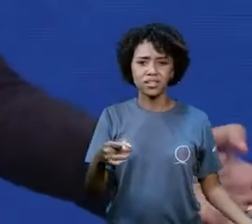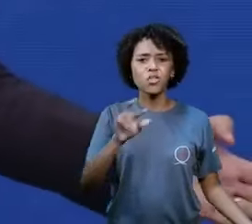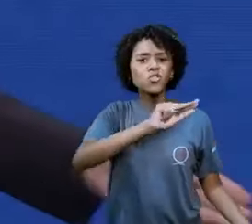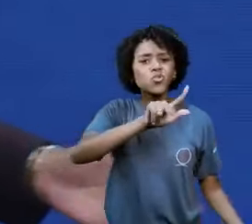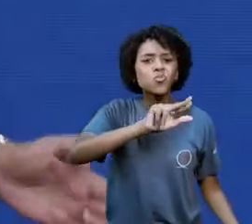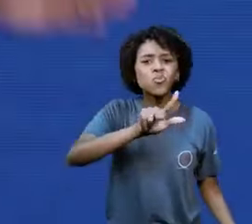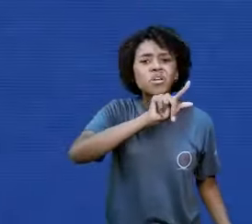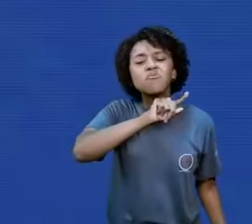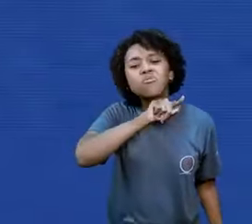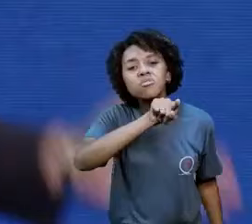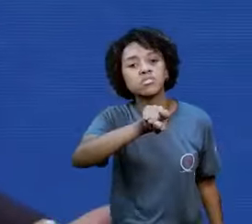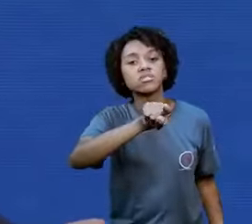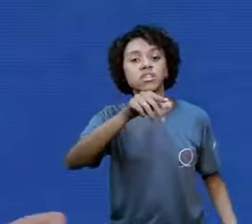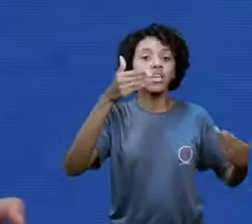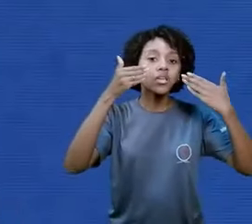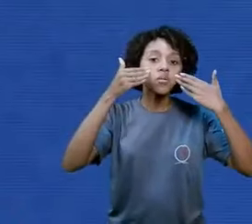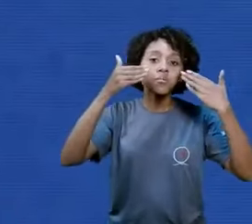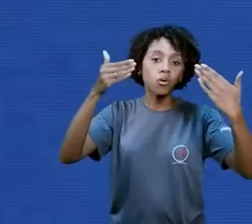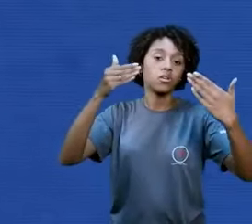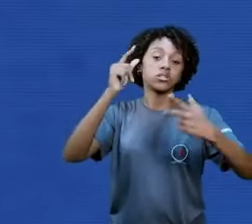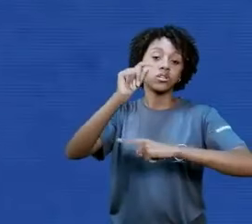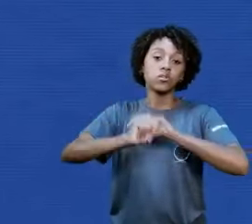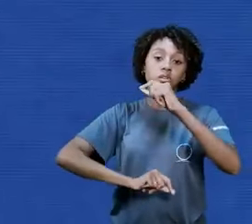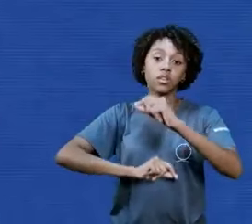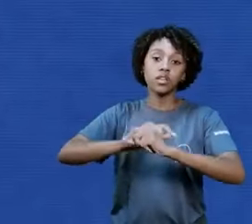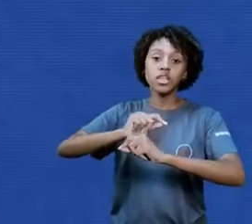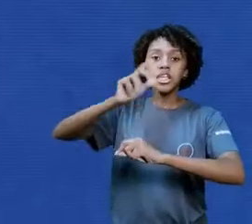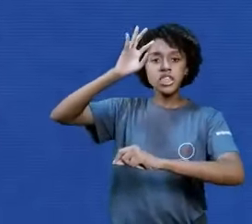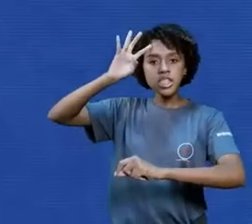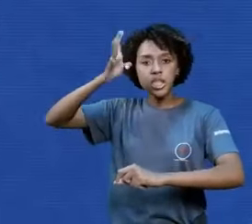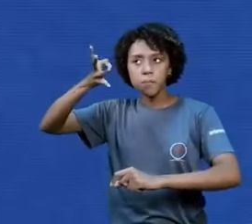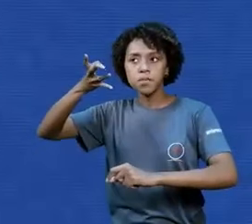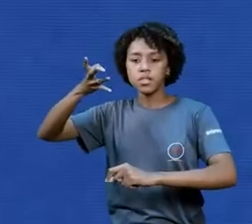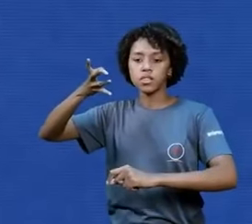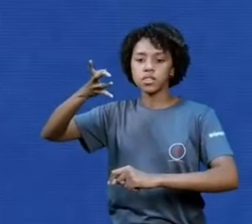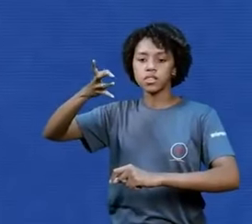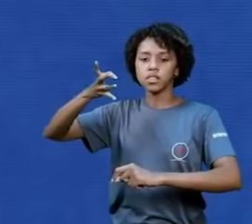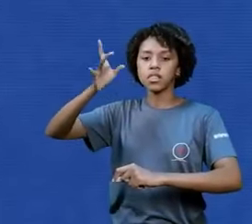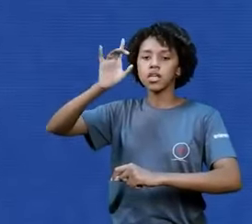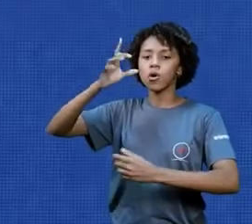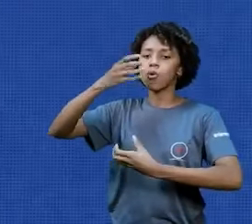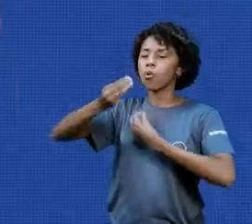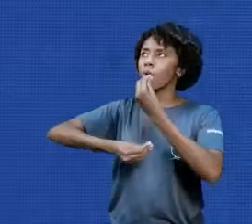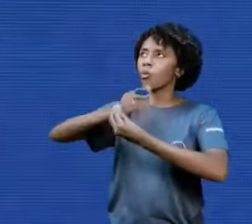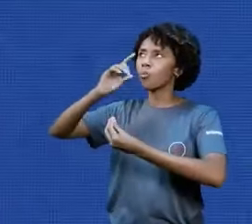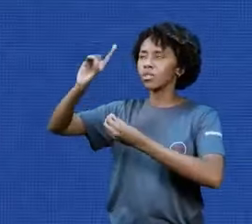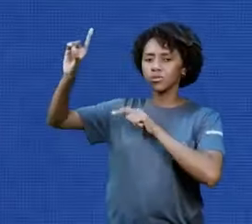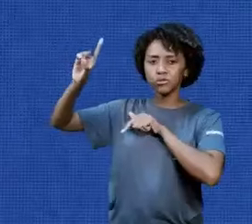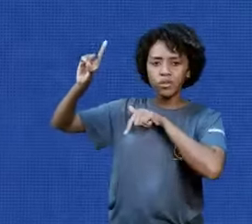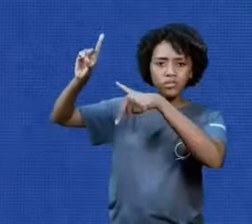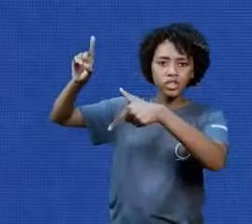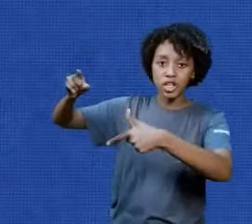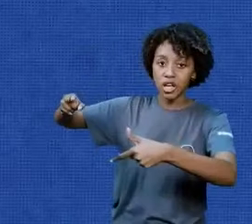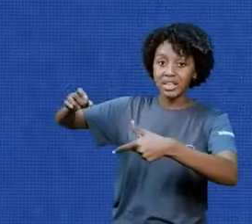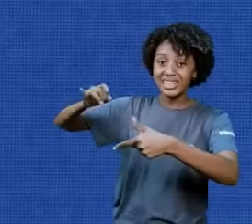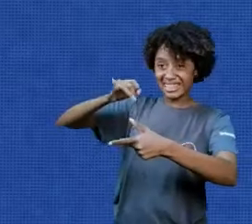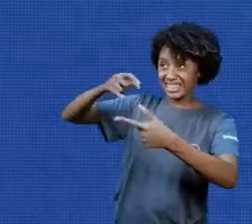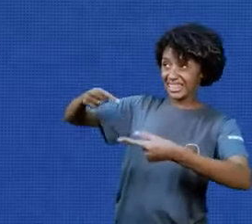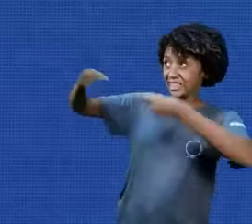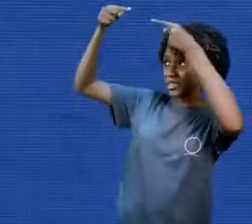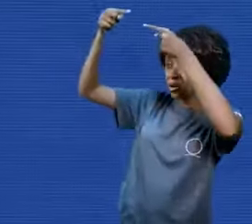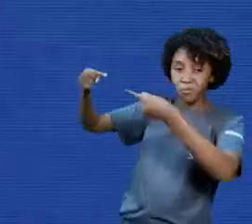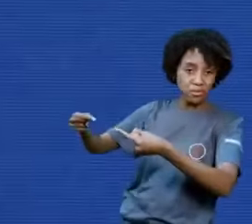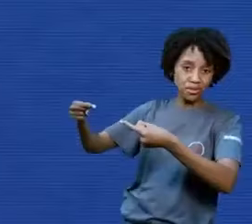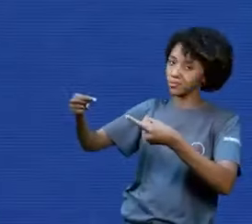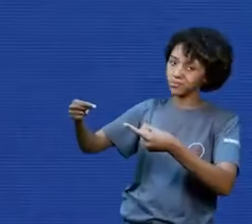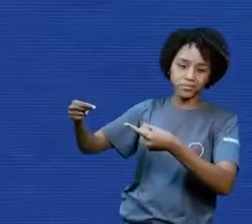você que determina como é que Deus vai se manifestar o desafiando